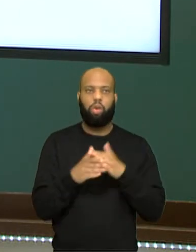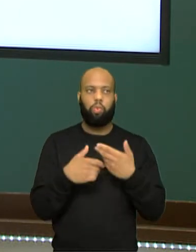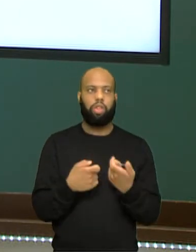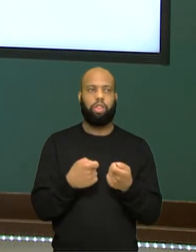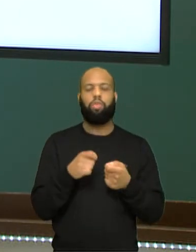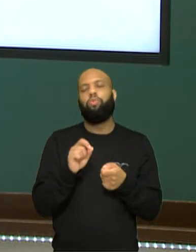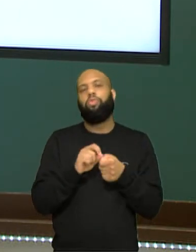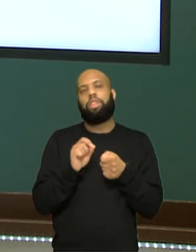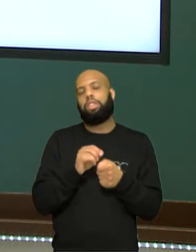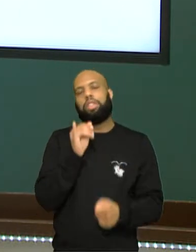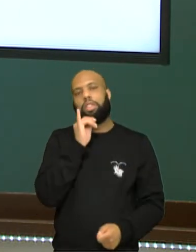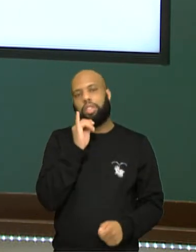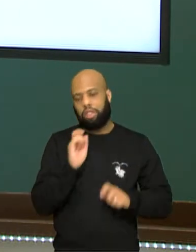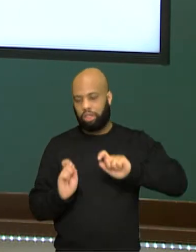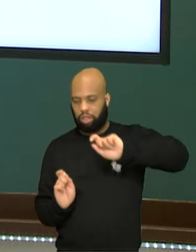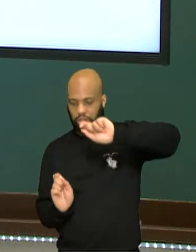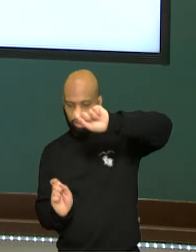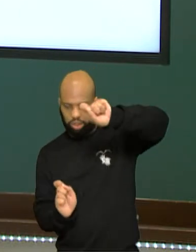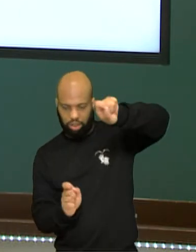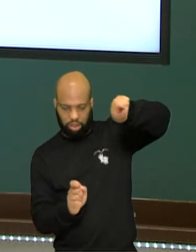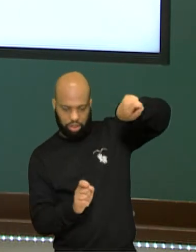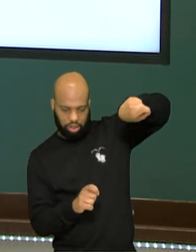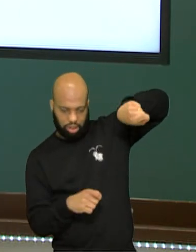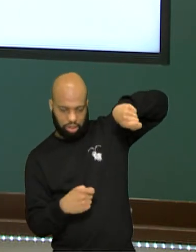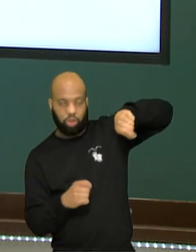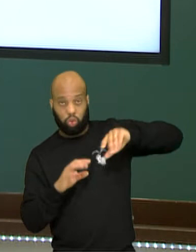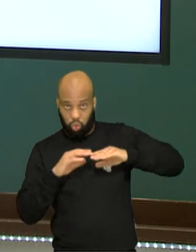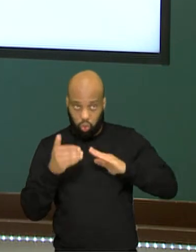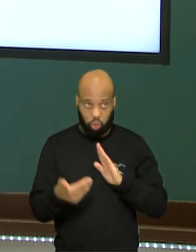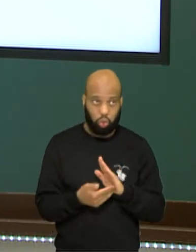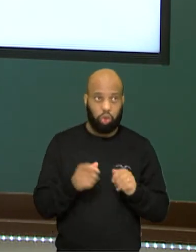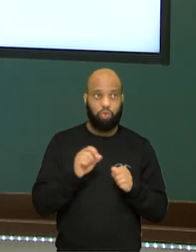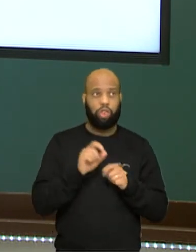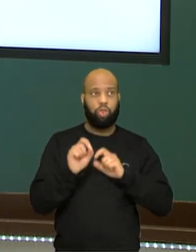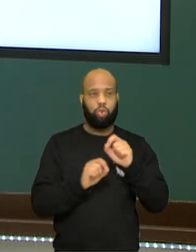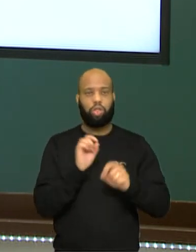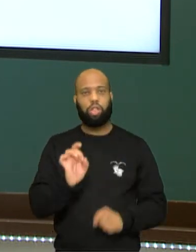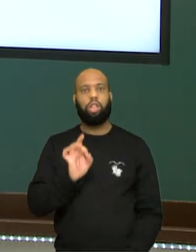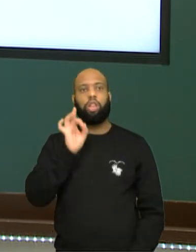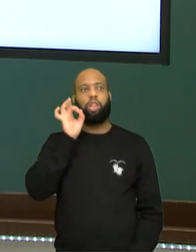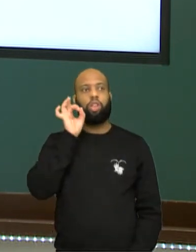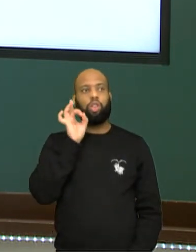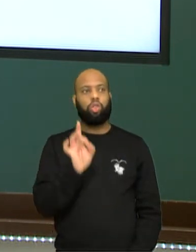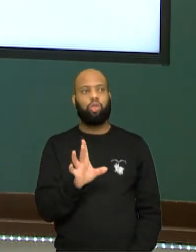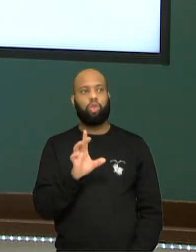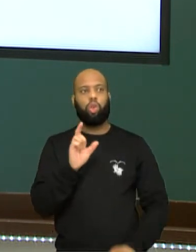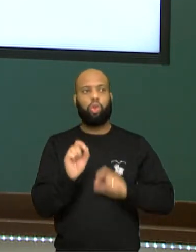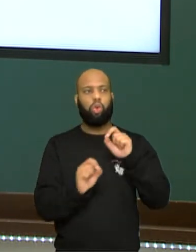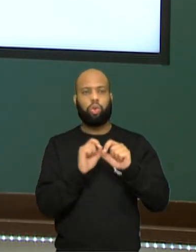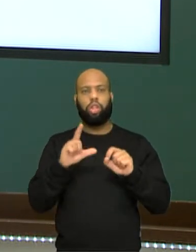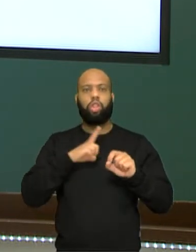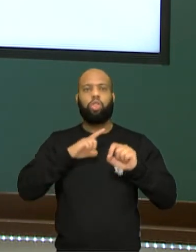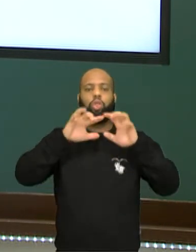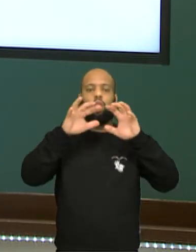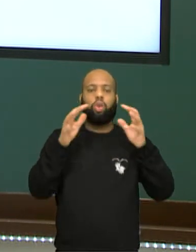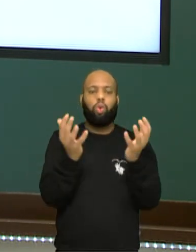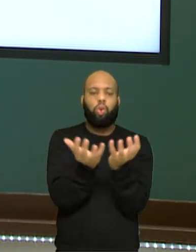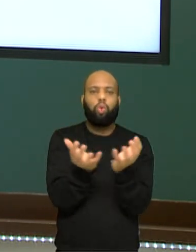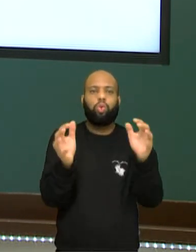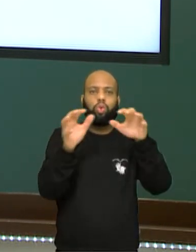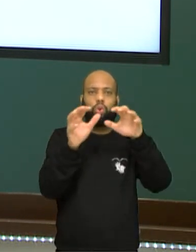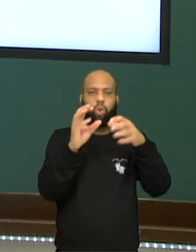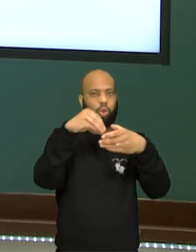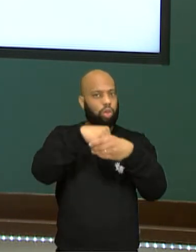girar por exemplo todo o semicírculo a gente vai pegar só o contorno você me circo que